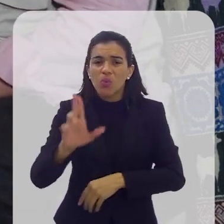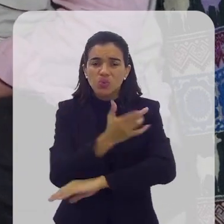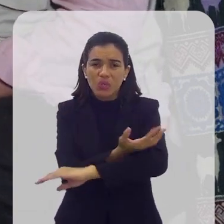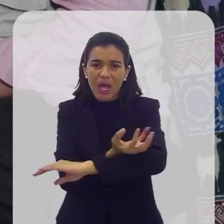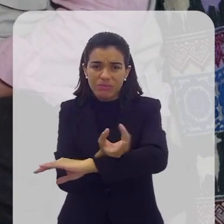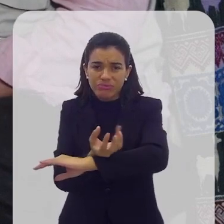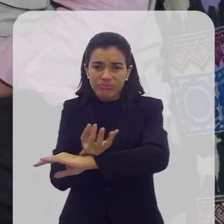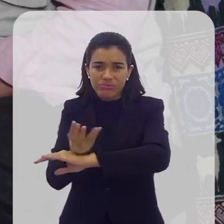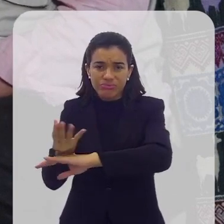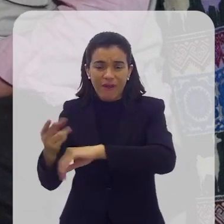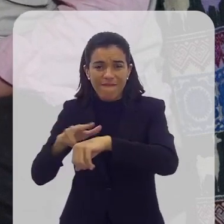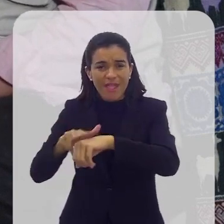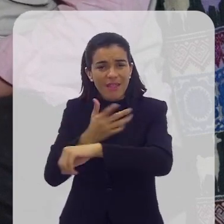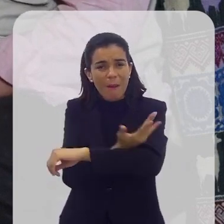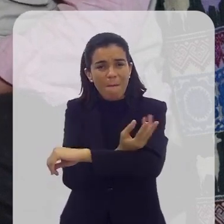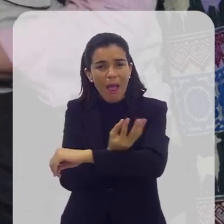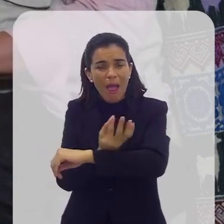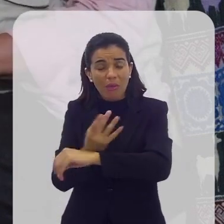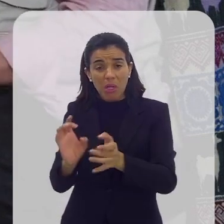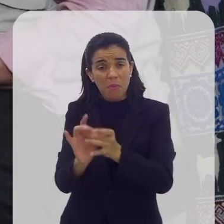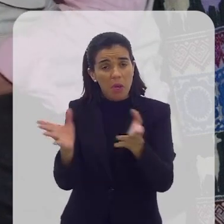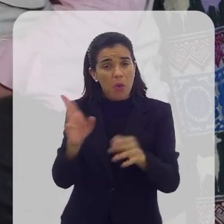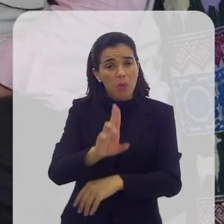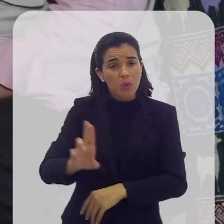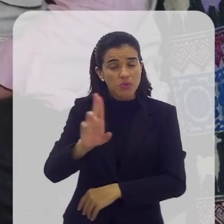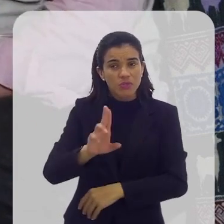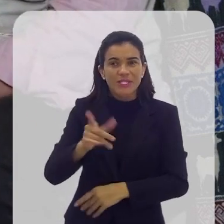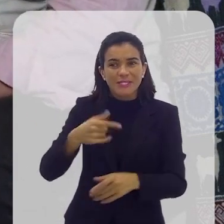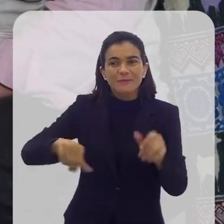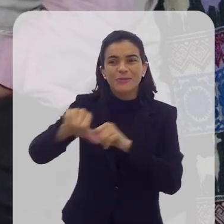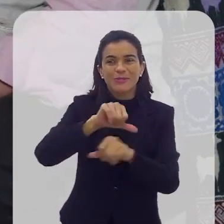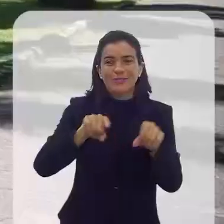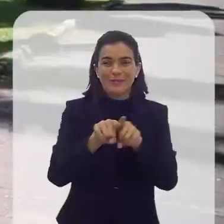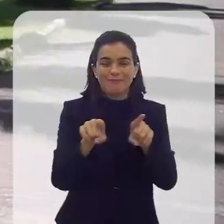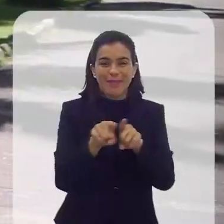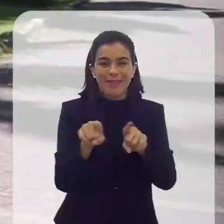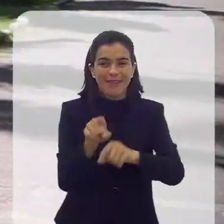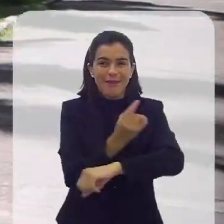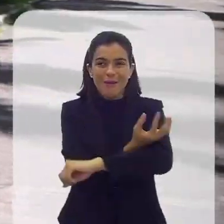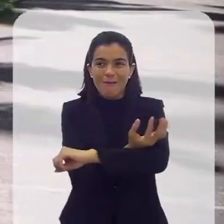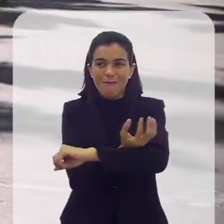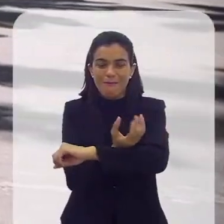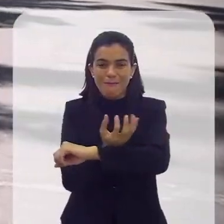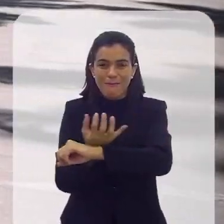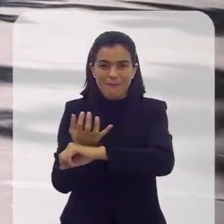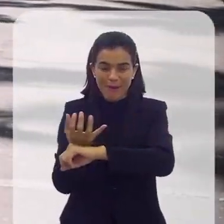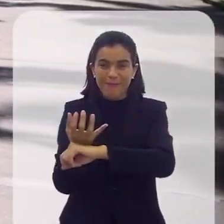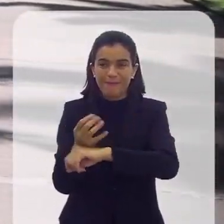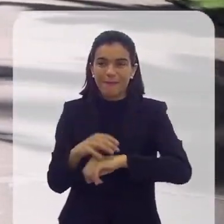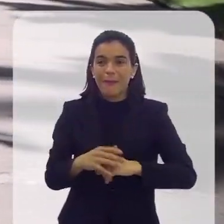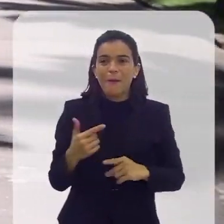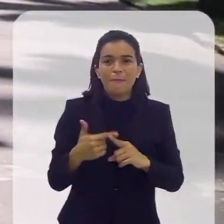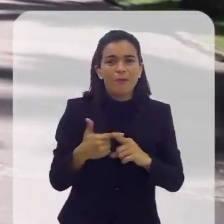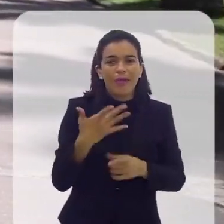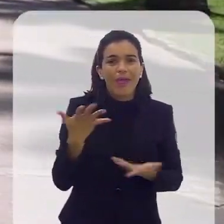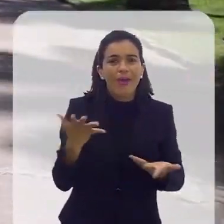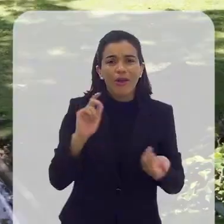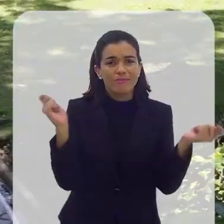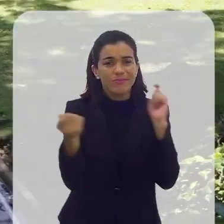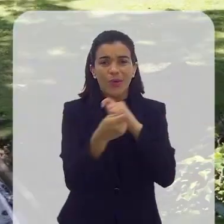Então, só depois de construído, né, tempos depois, 10, 15 anos depois, é que o bairro foi voltando à